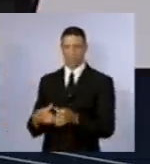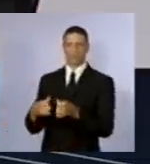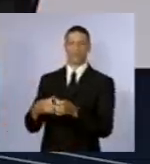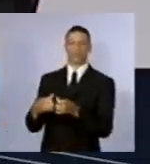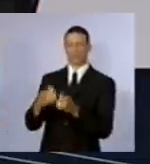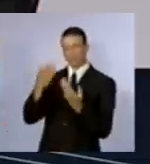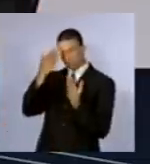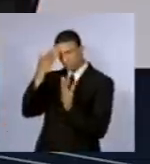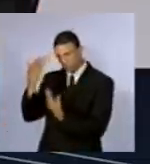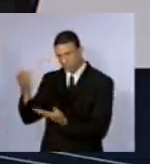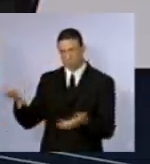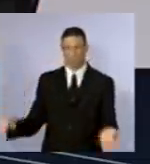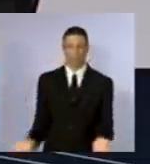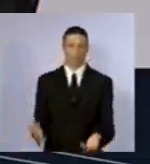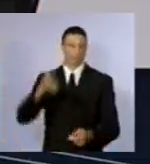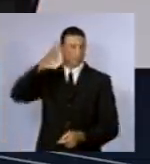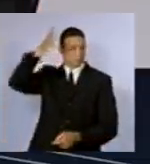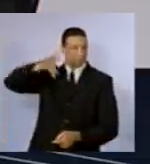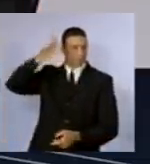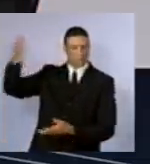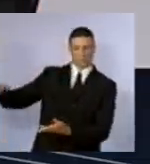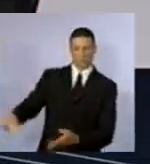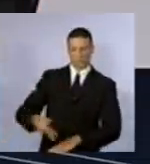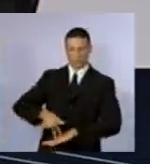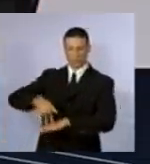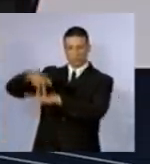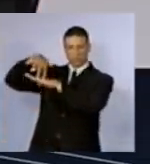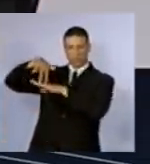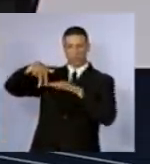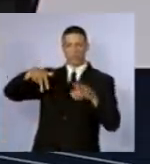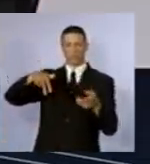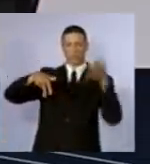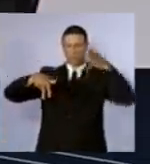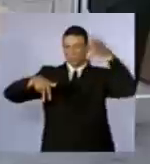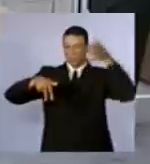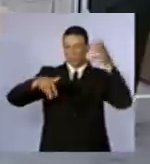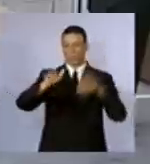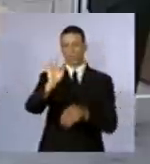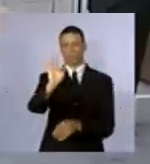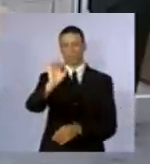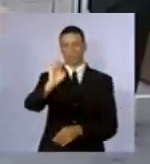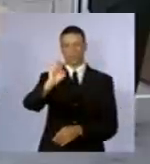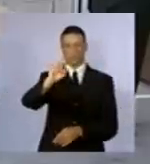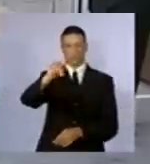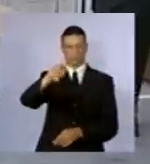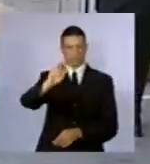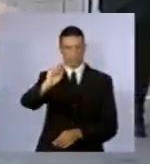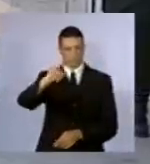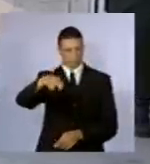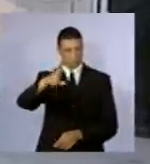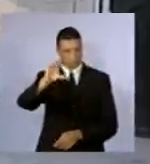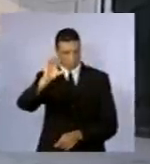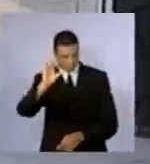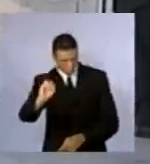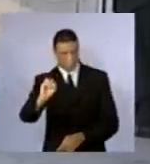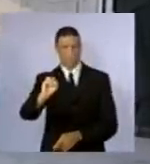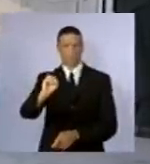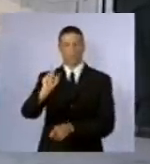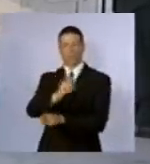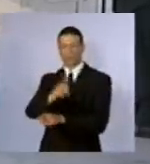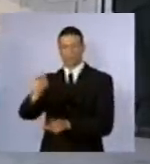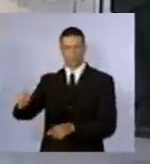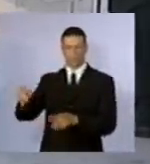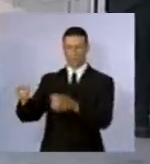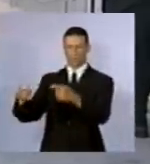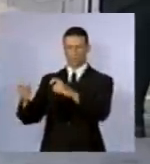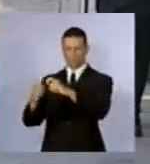ouviremos agora as palavras do Dr Fernando musa abj Mara Fernando professor da universidade